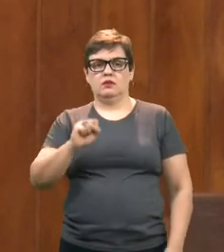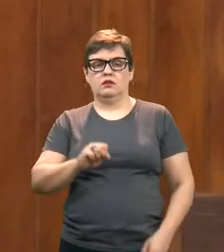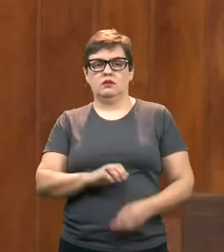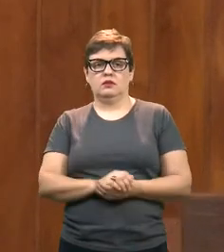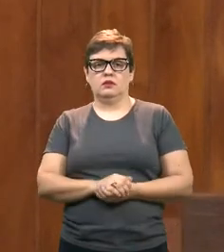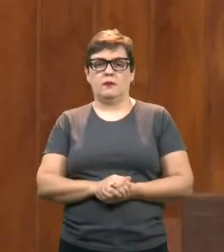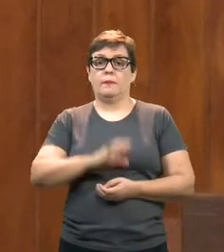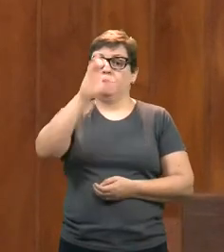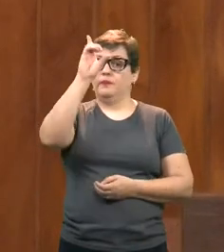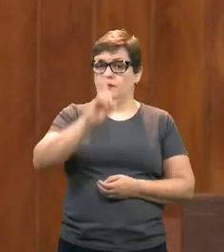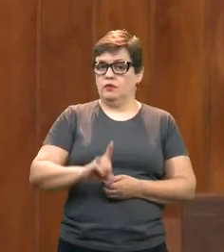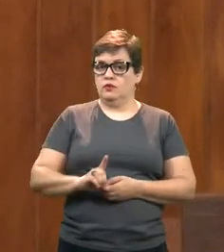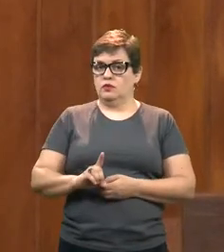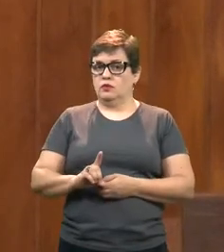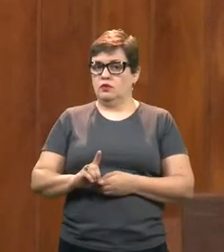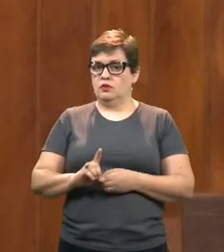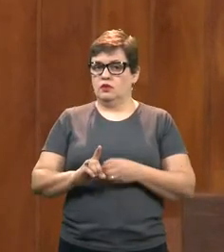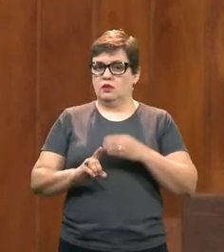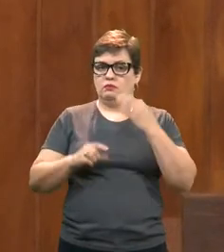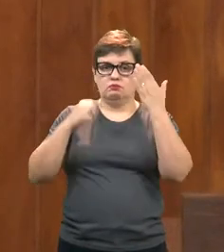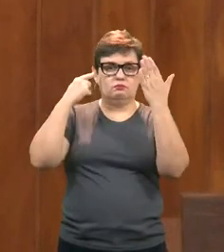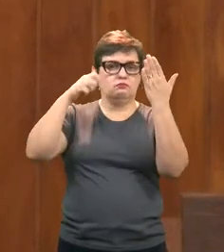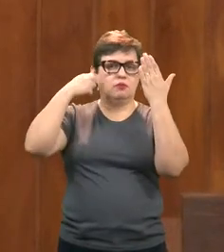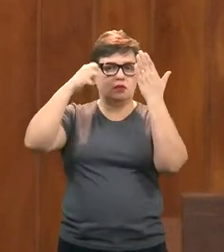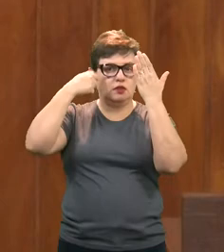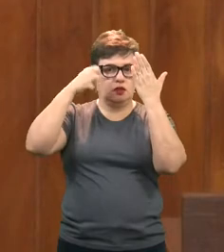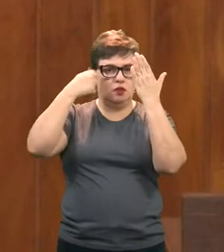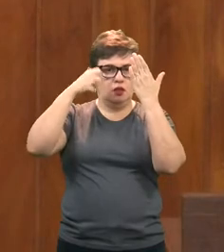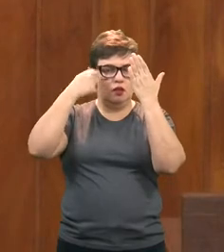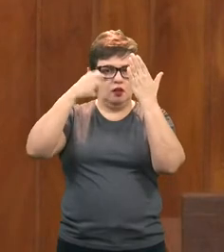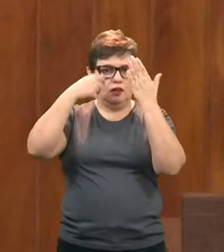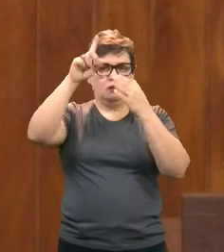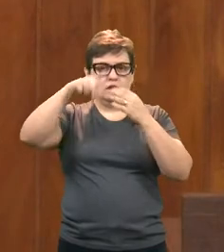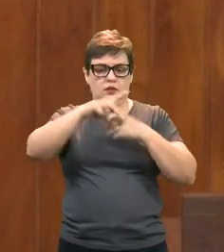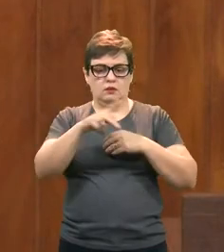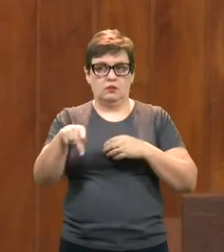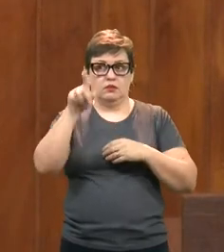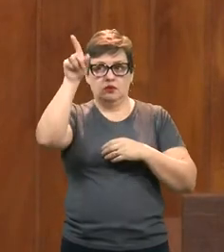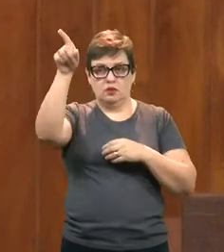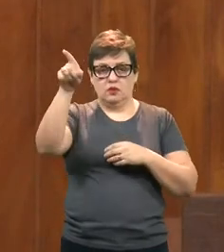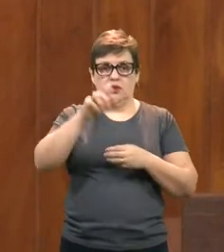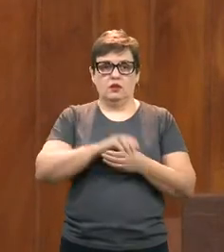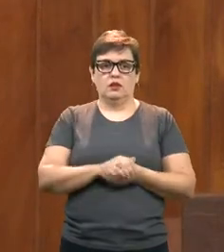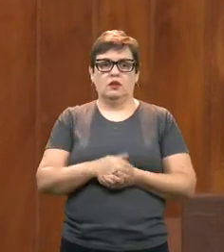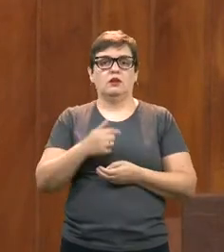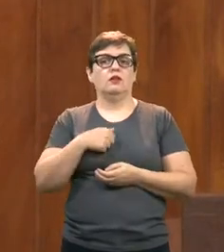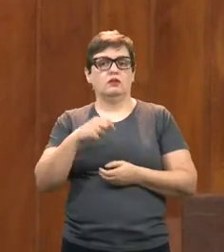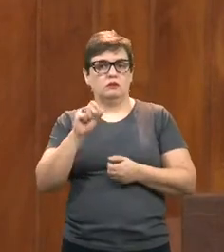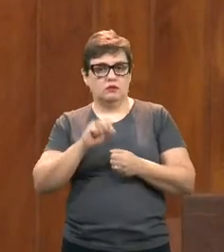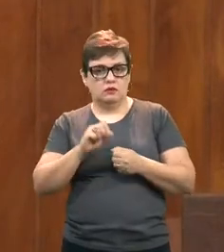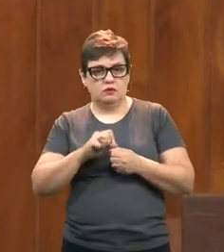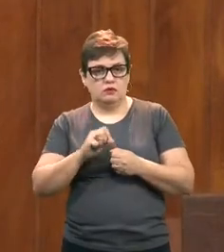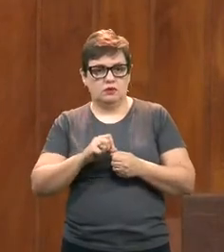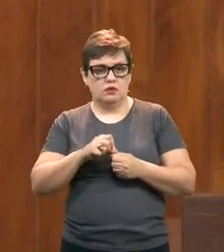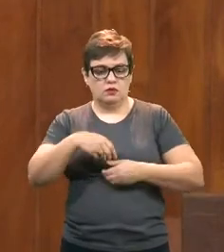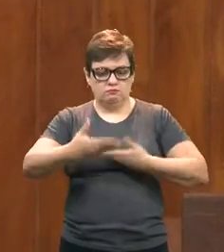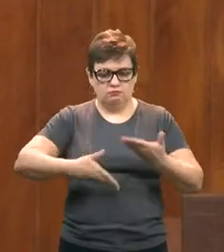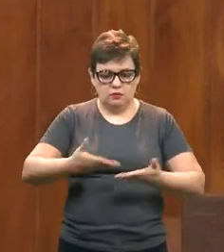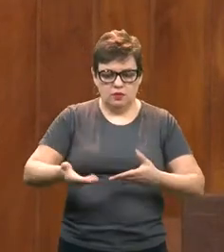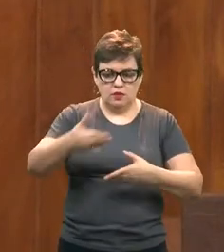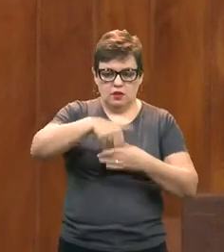diretor psiquiatra do Sírio-Libanês, professor lá, e eu fiz atendimento dentro do Albert